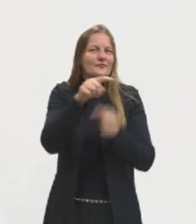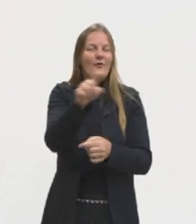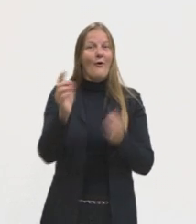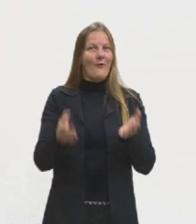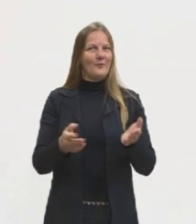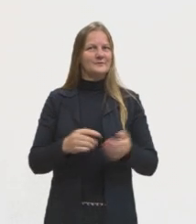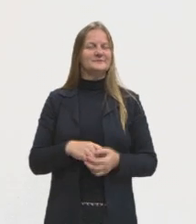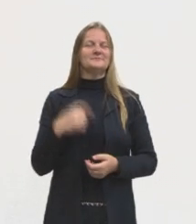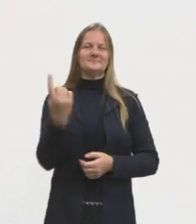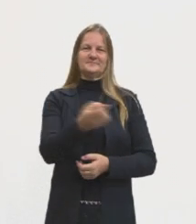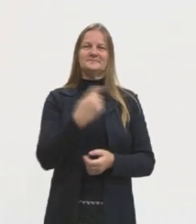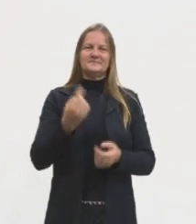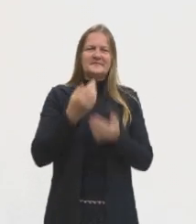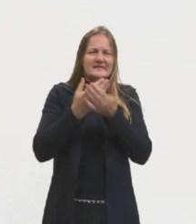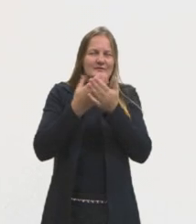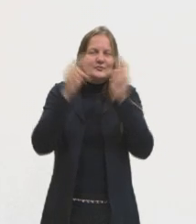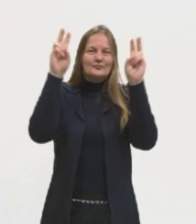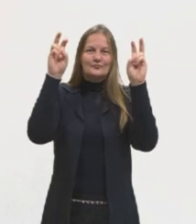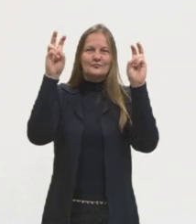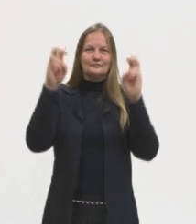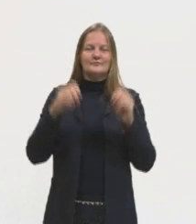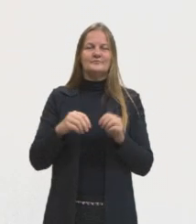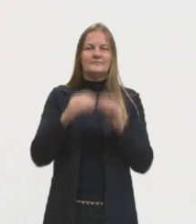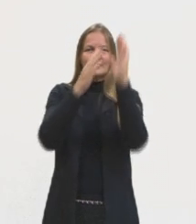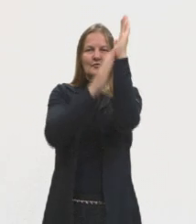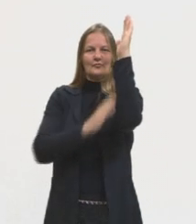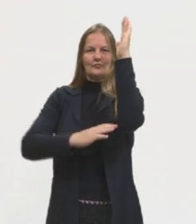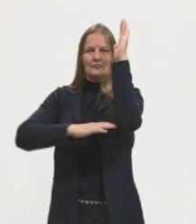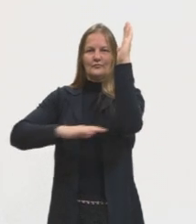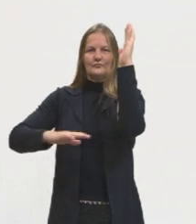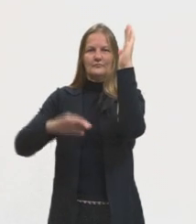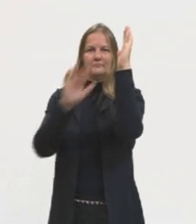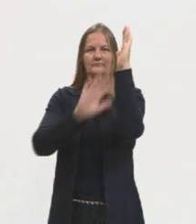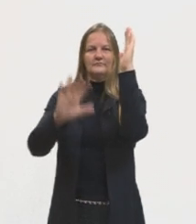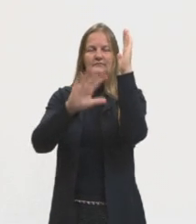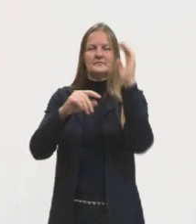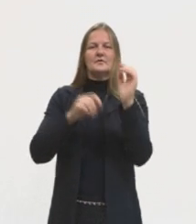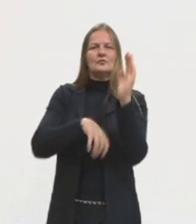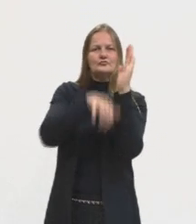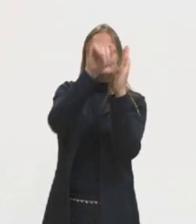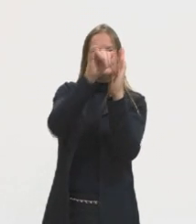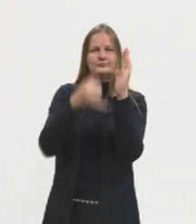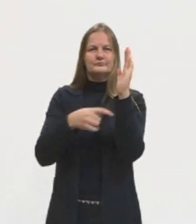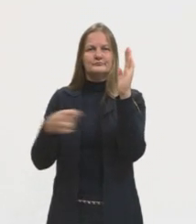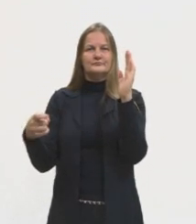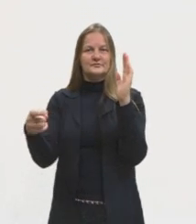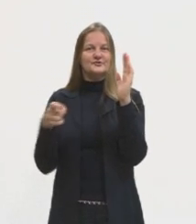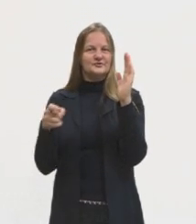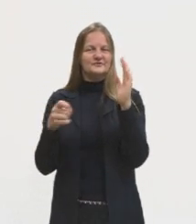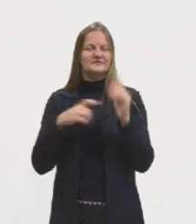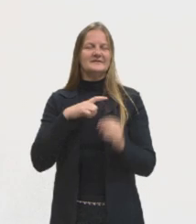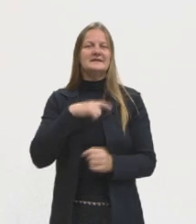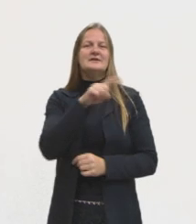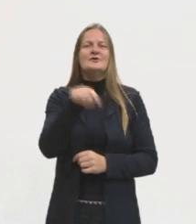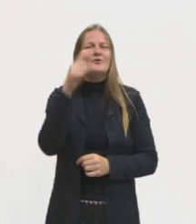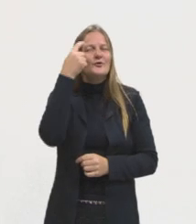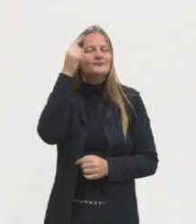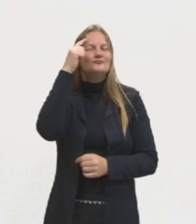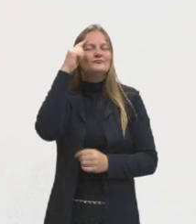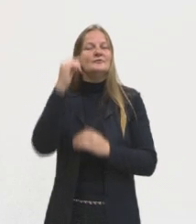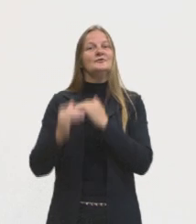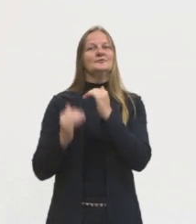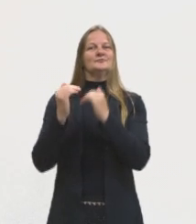Claro hoje como a gente vai trabalhar com o plano cartesiano que sistemas de coordenadas a ideia então que nosso nosso